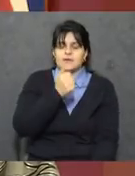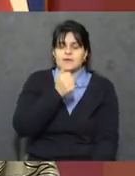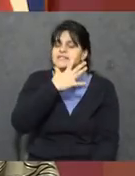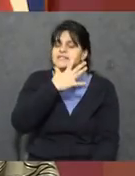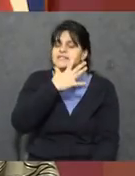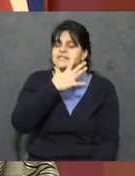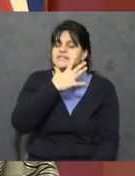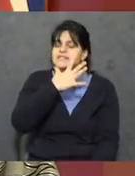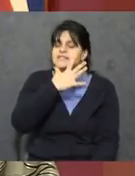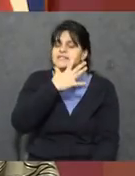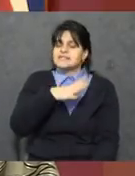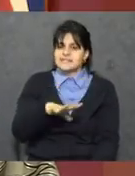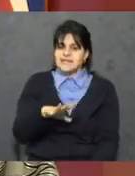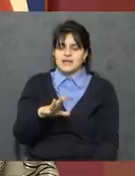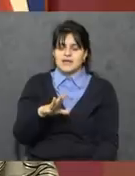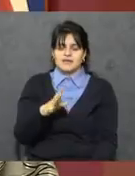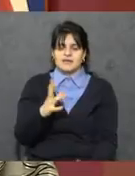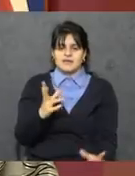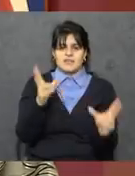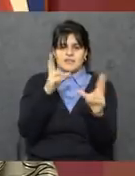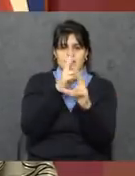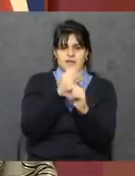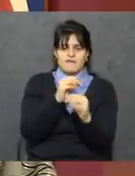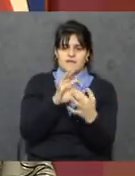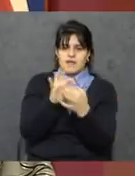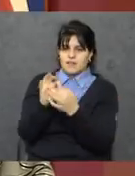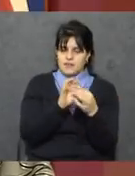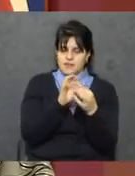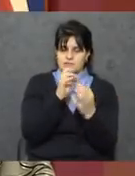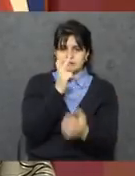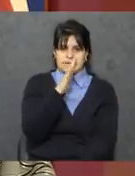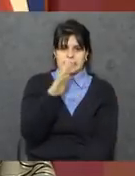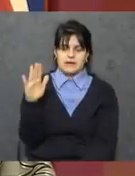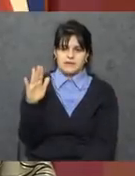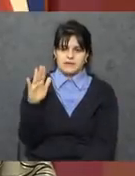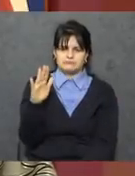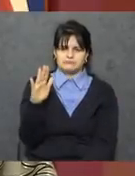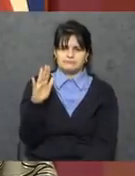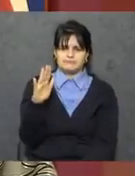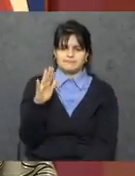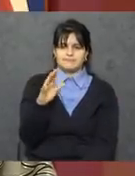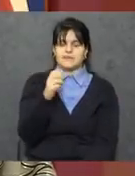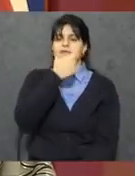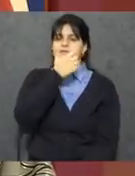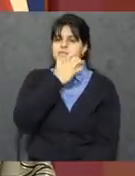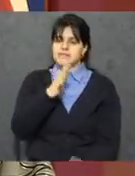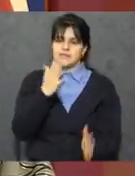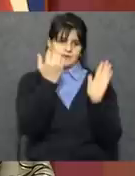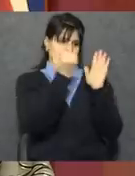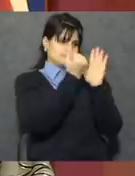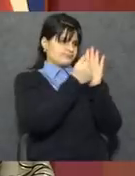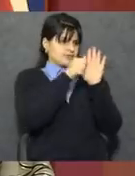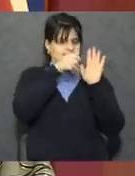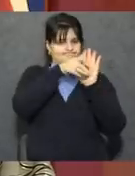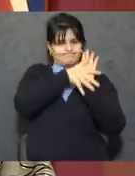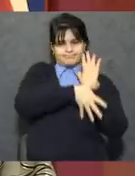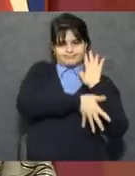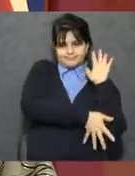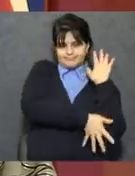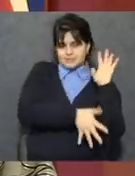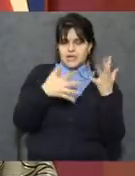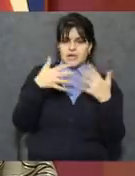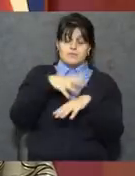sangue da nova e eterna aliança, que será derramado por vós e por